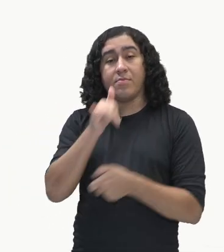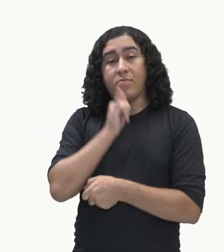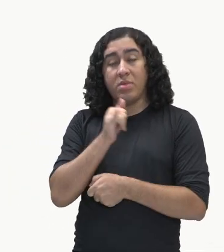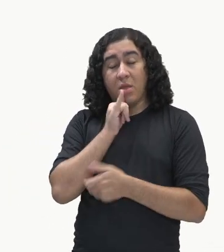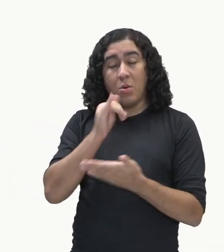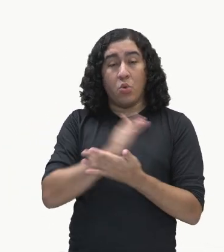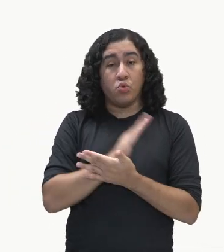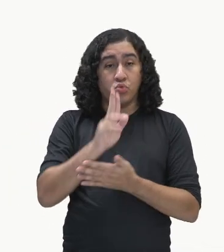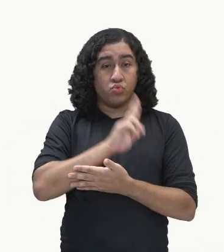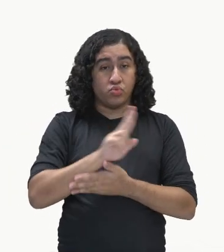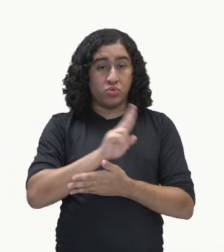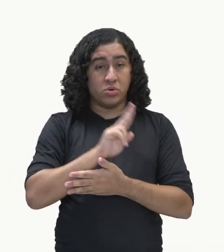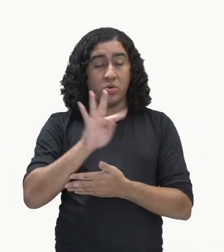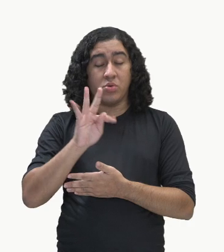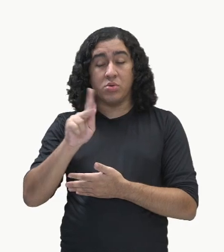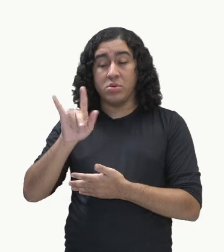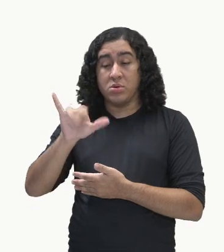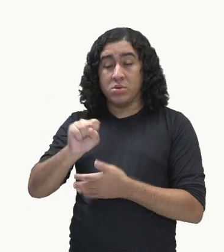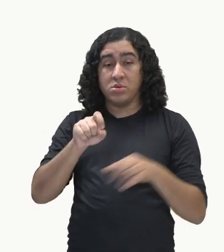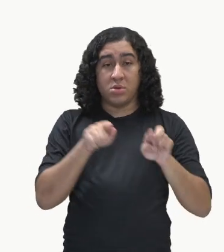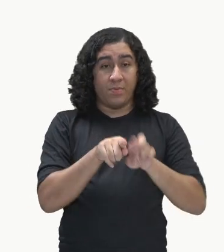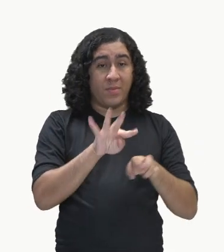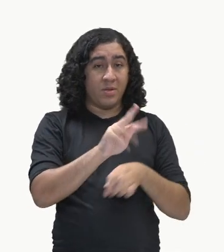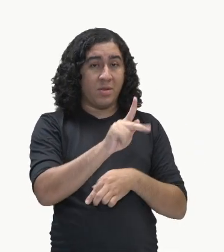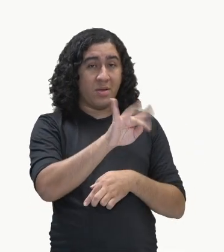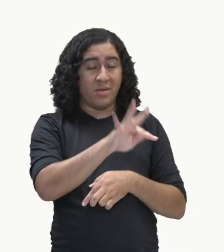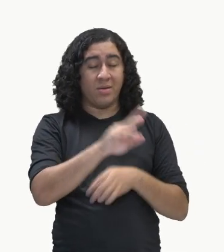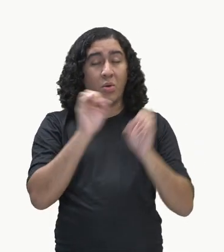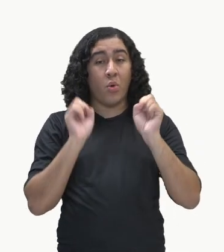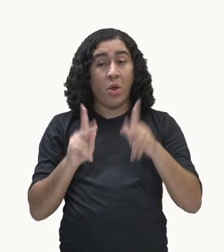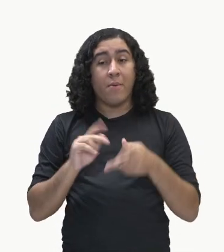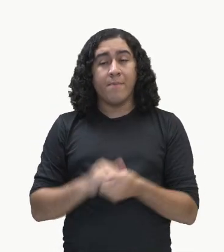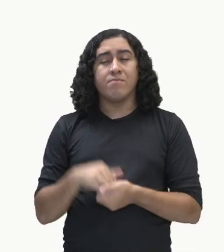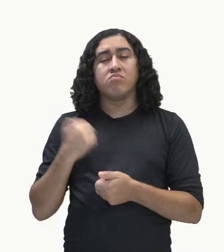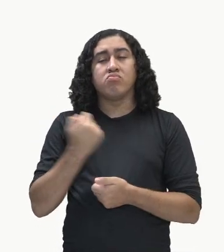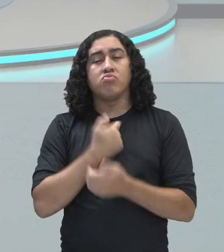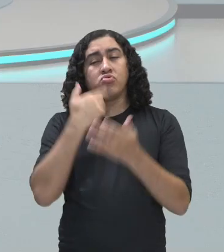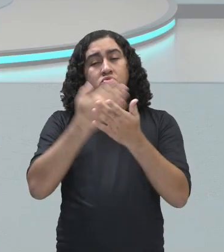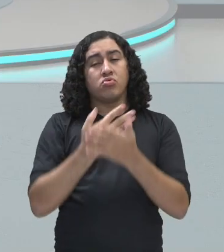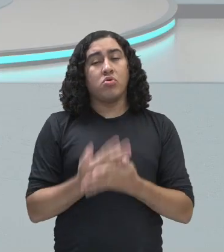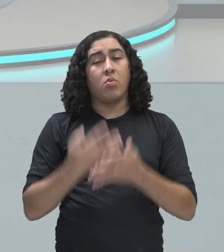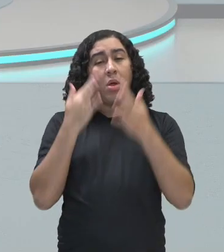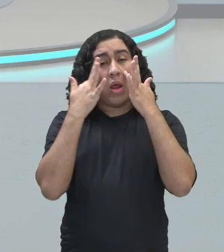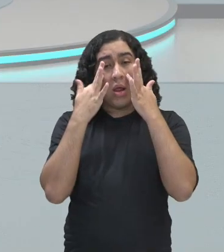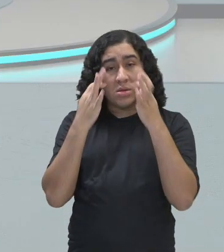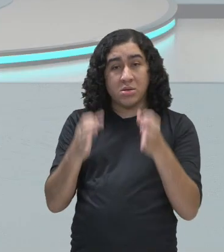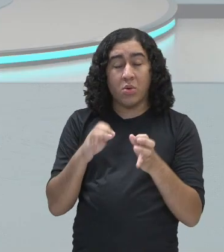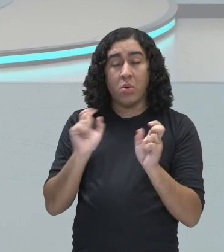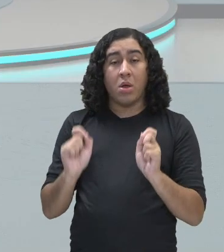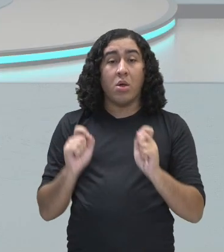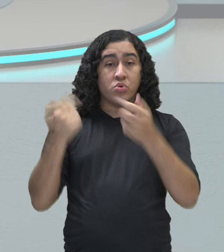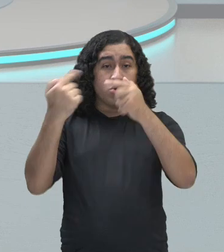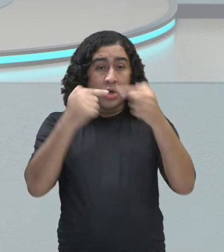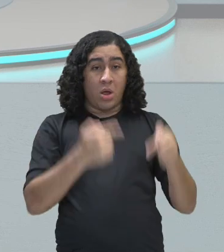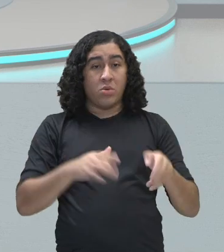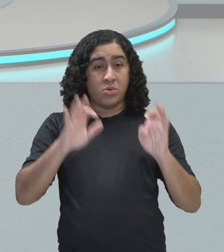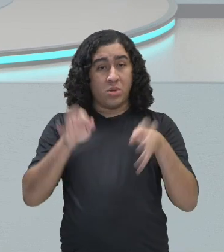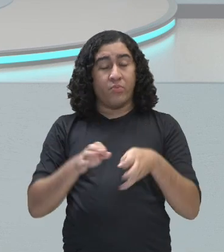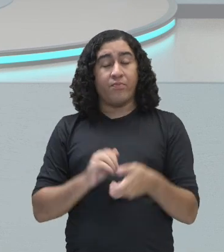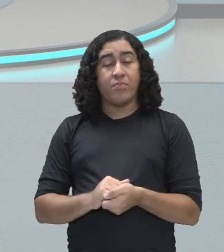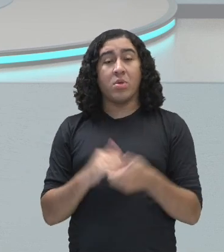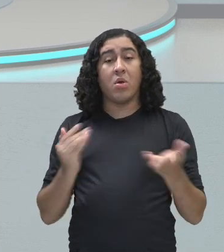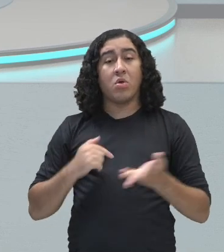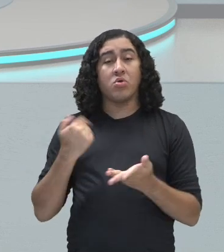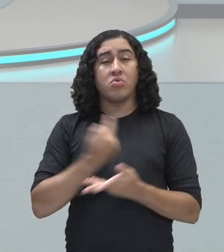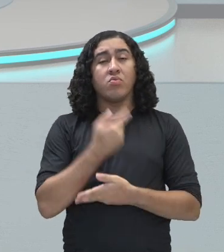utilizando o this e that, ok? Então, vimos aí, exploramos com muita atenção o nosso diálogo, tá? Agora a gente